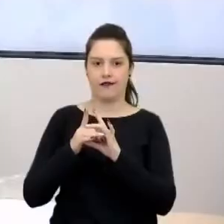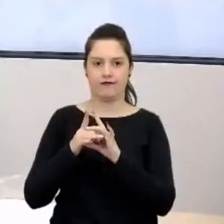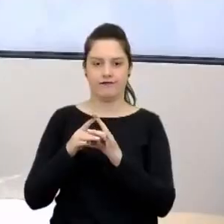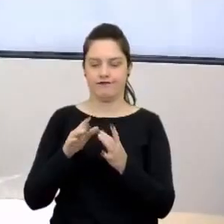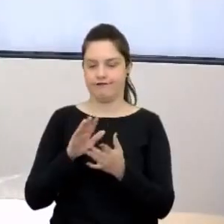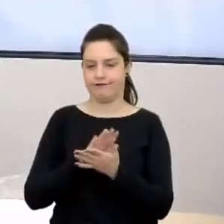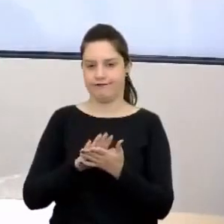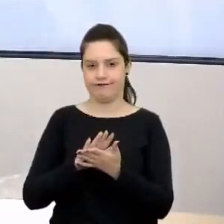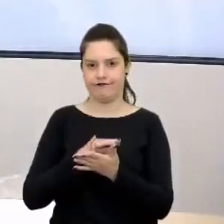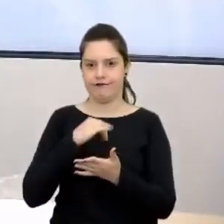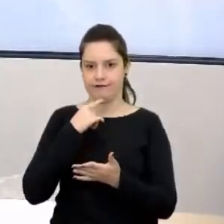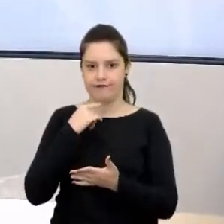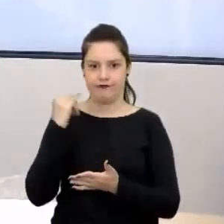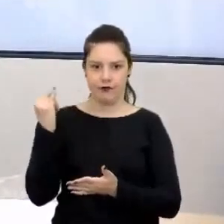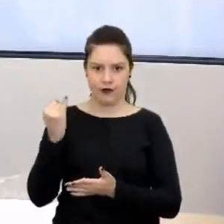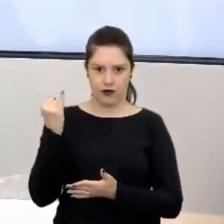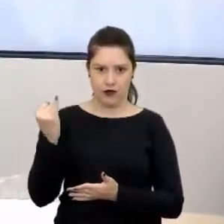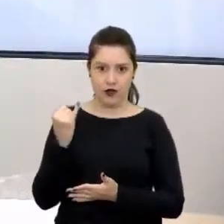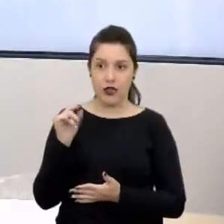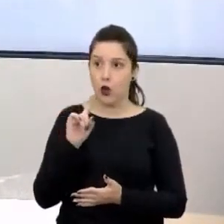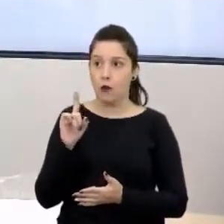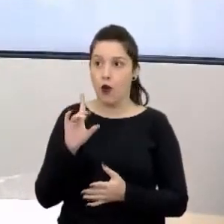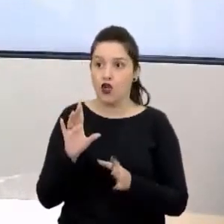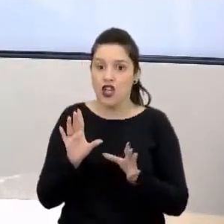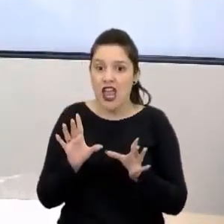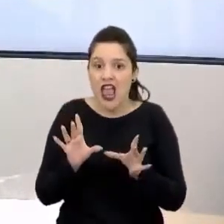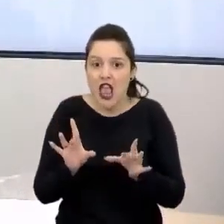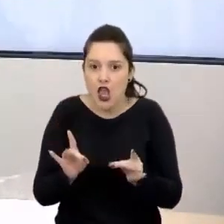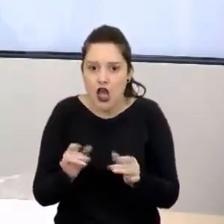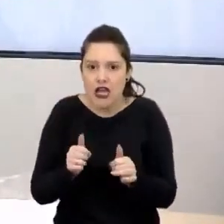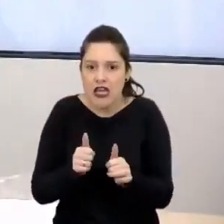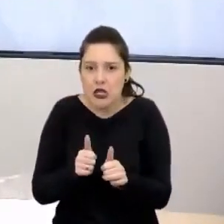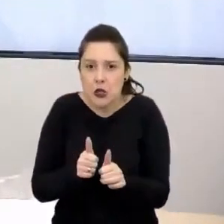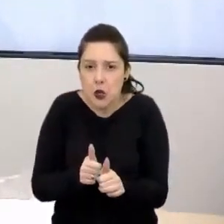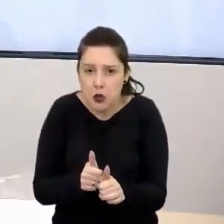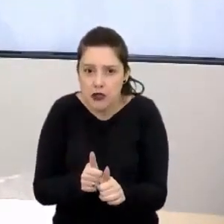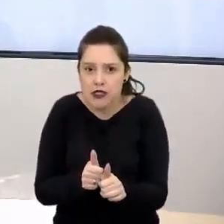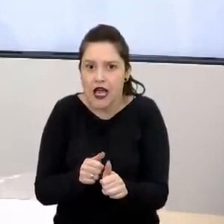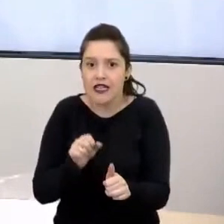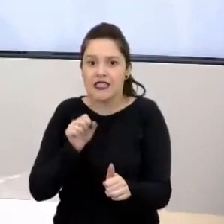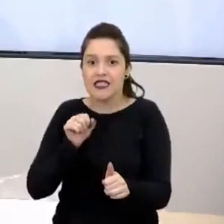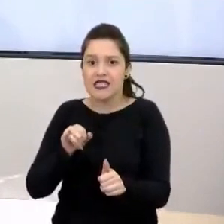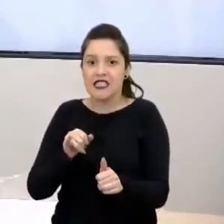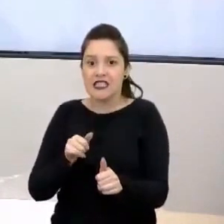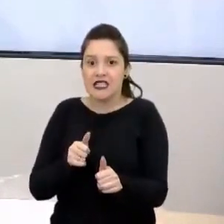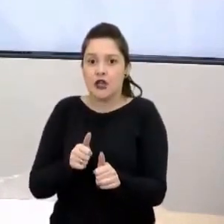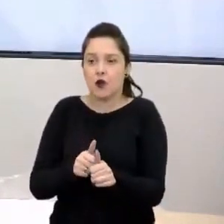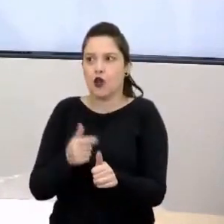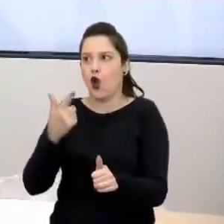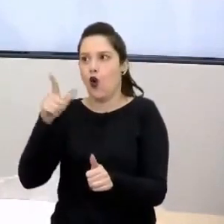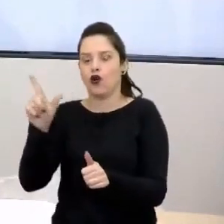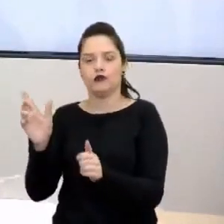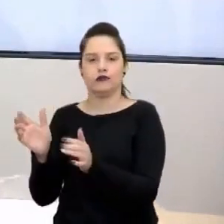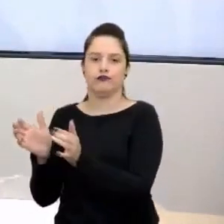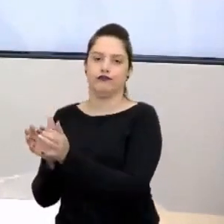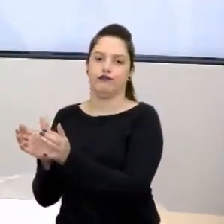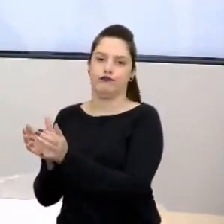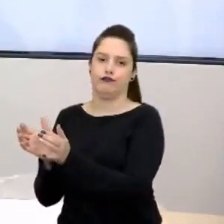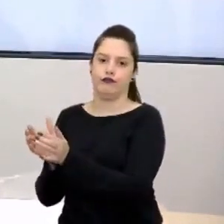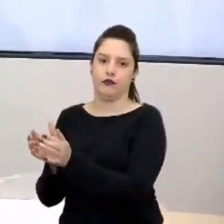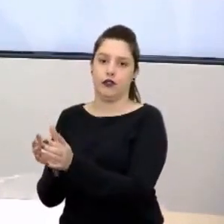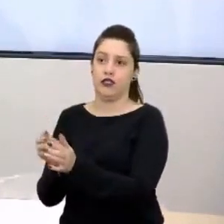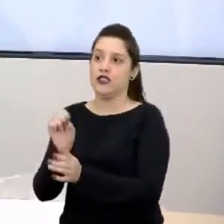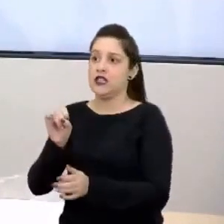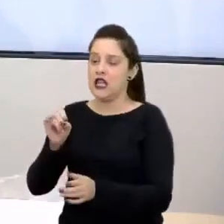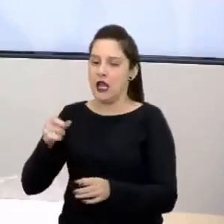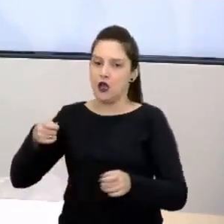coisa, esses fios não podem se encostar. Se eles se encostarem, eles vão dar curto-circuito. Se você ligar isso